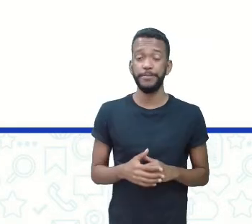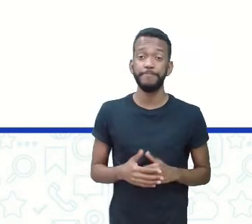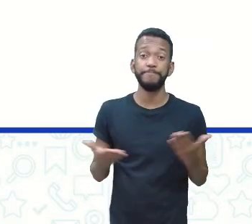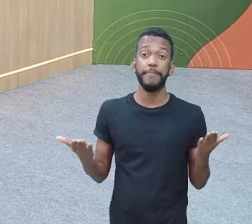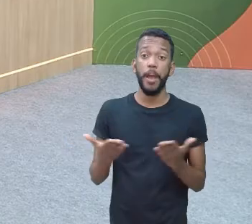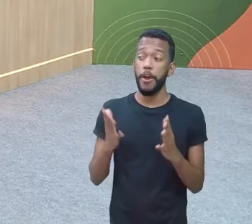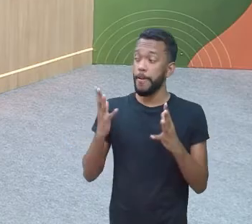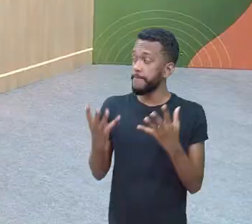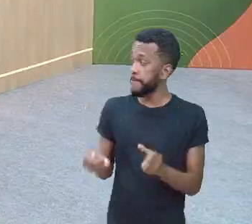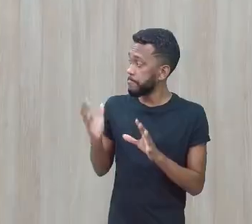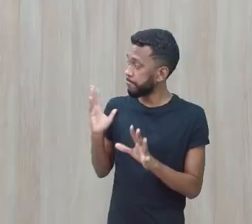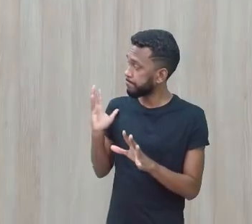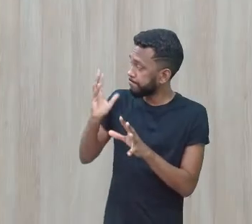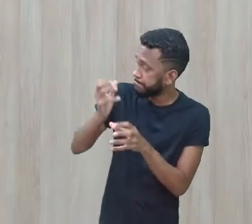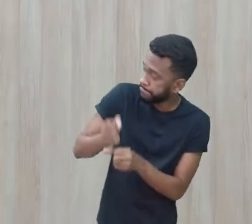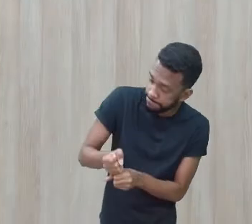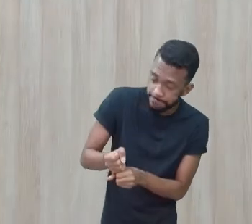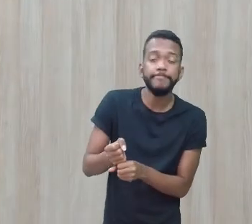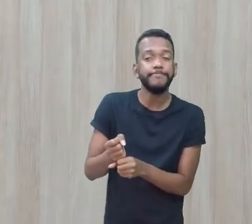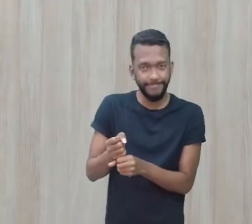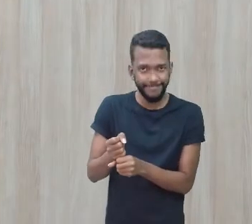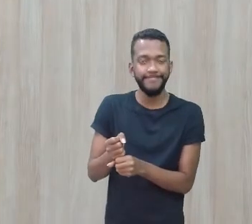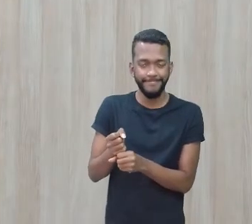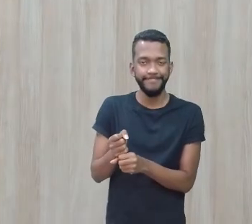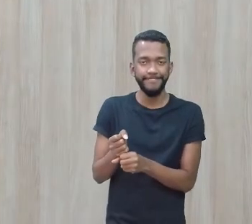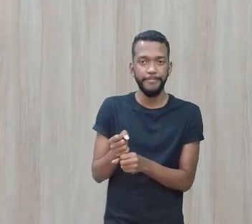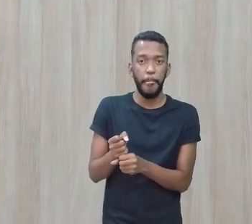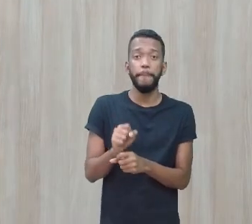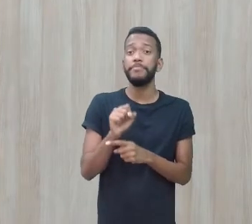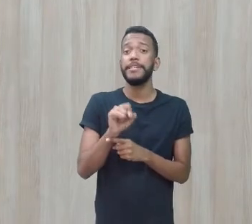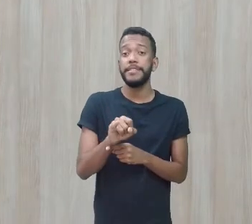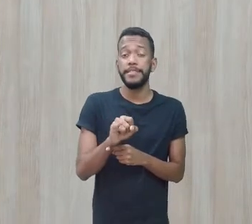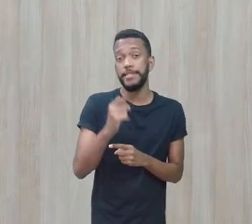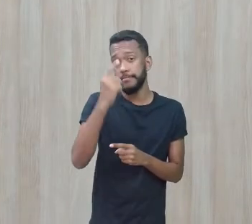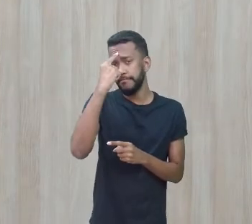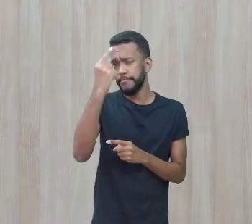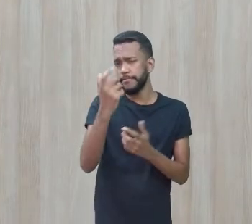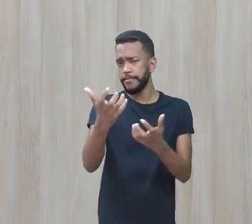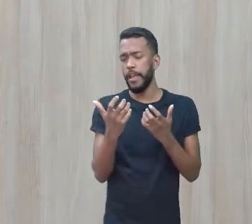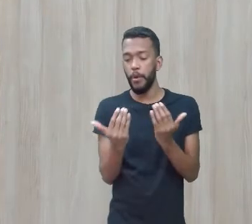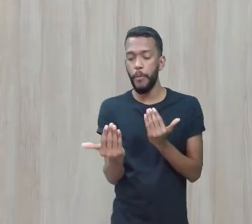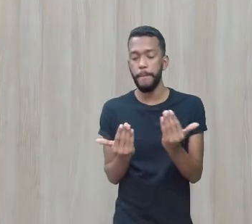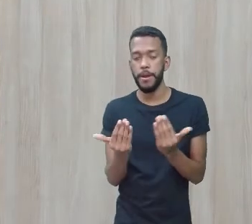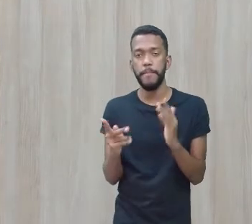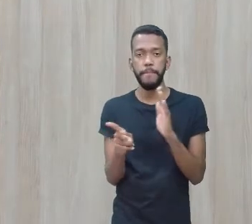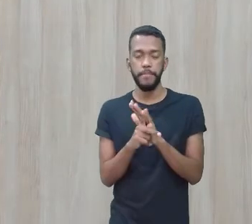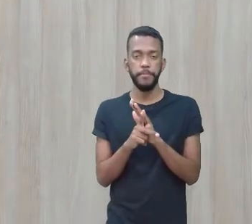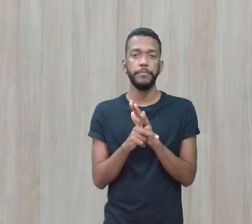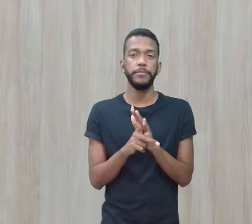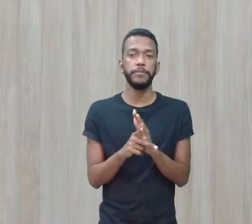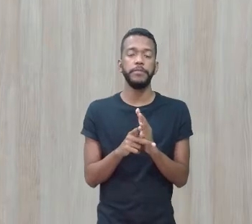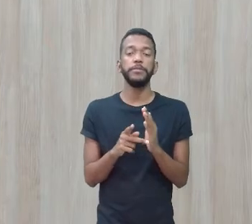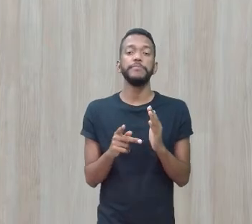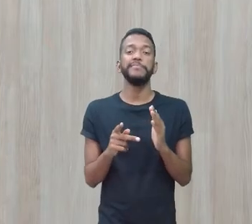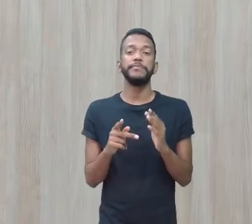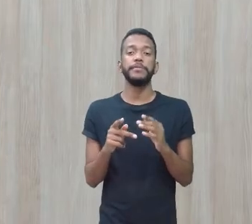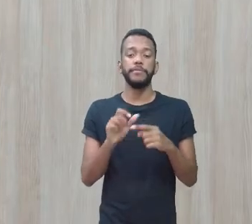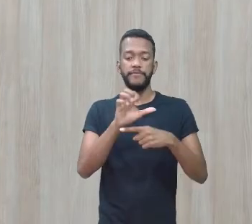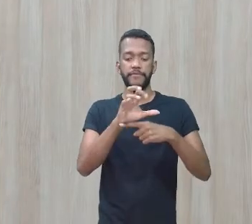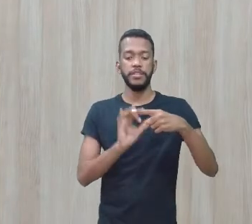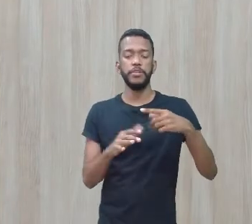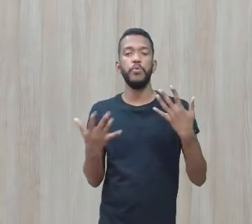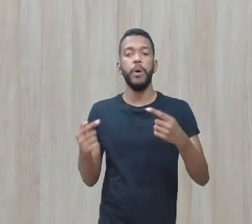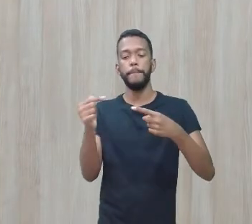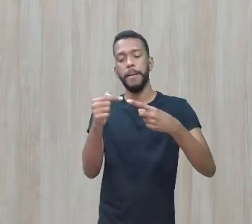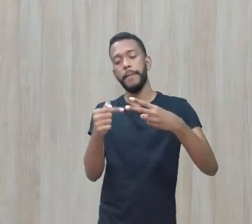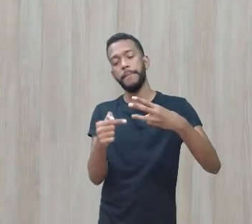aí a gente pode ter agora essa noção de revisar. Se a ideia é fazer comparação das frações, quais foram as 4